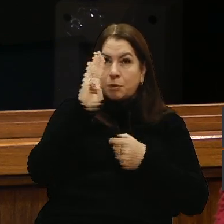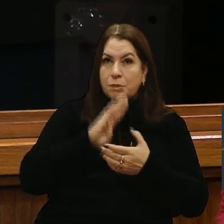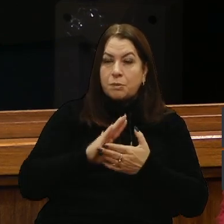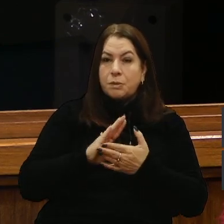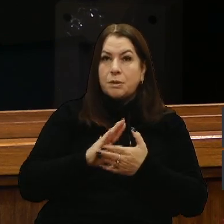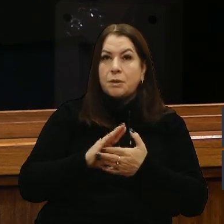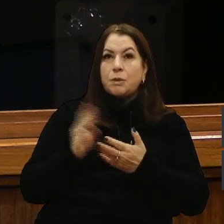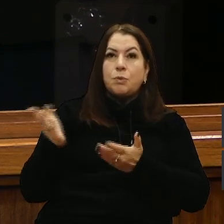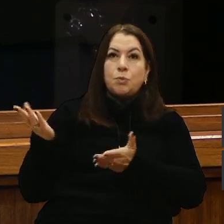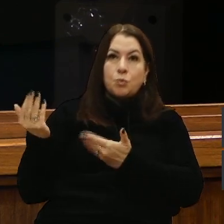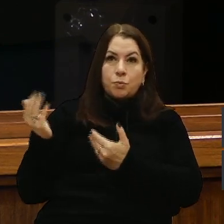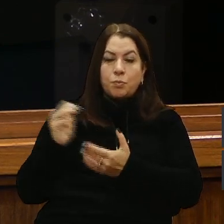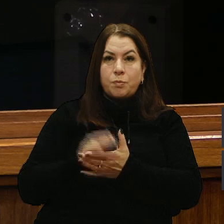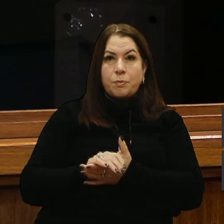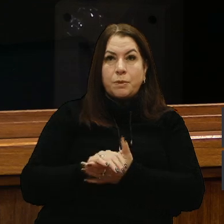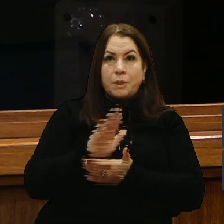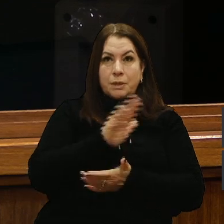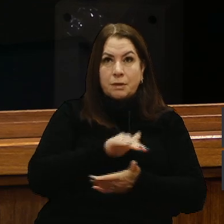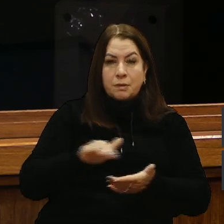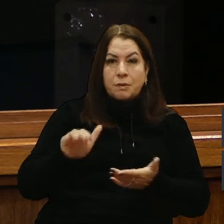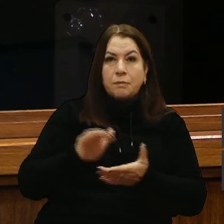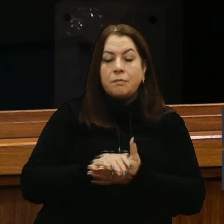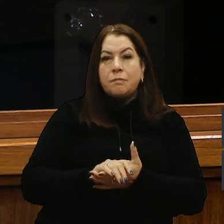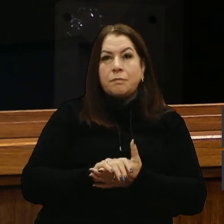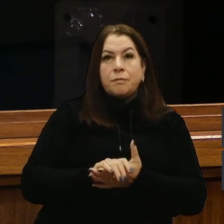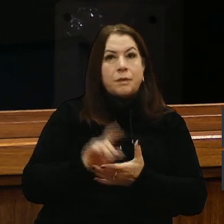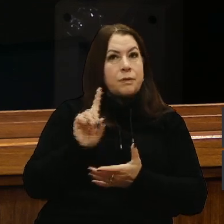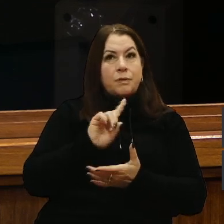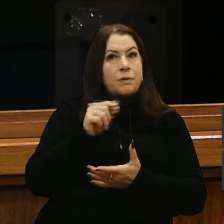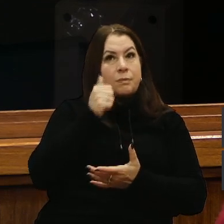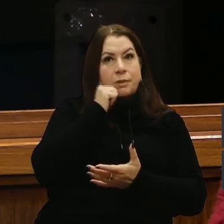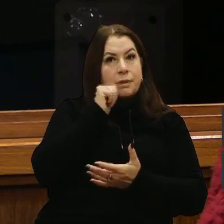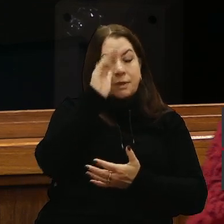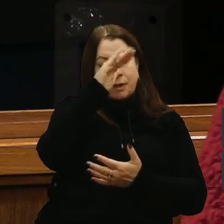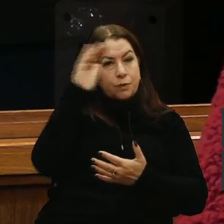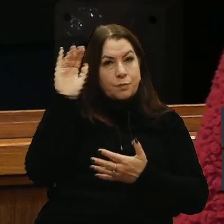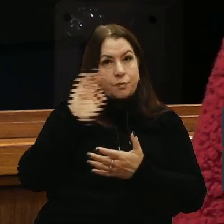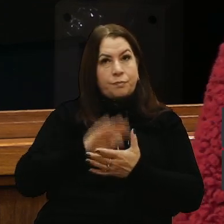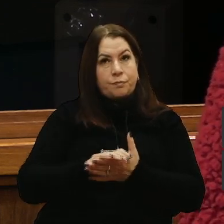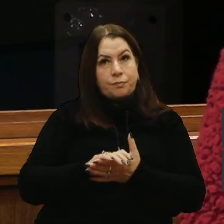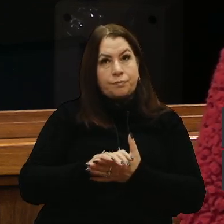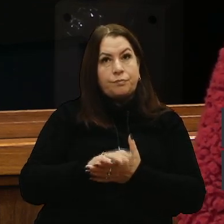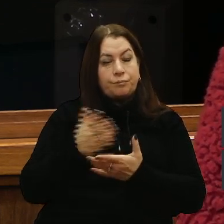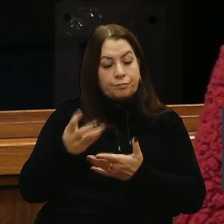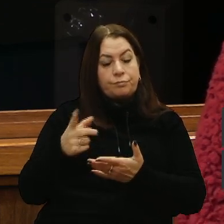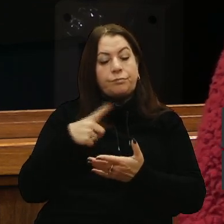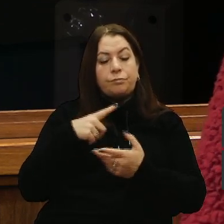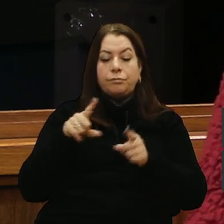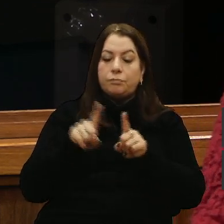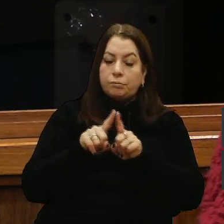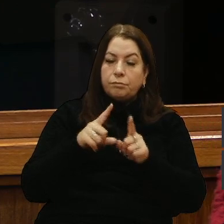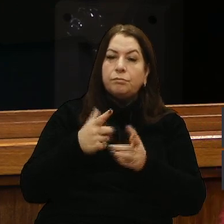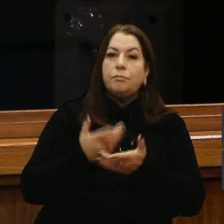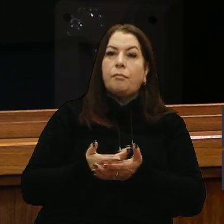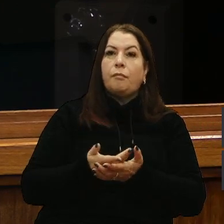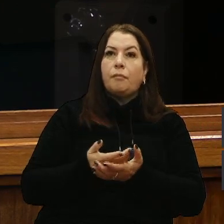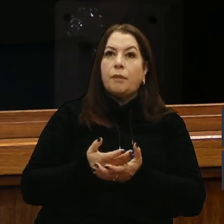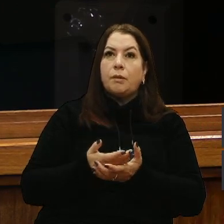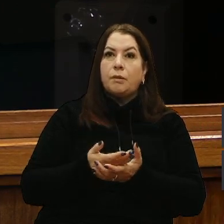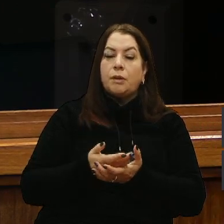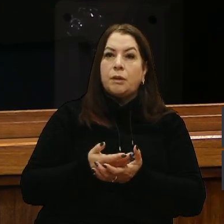são adolescentes e crianças. Não são nem mulheres adultas, que pese tenha também. E